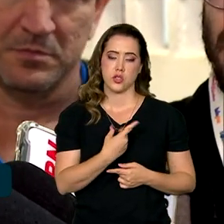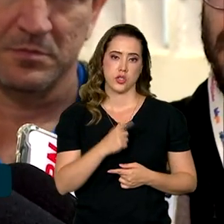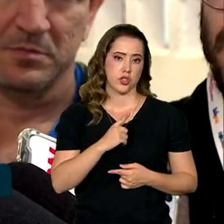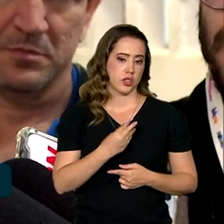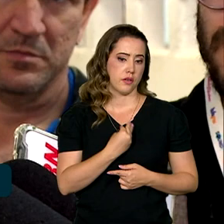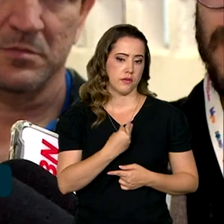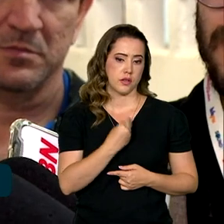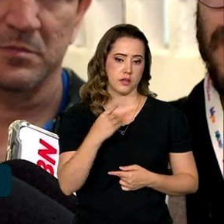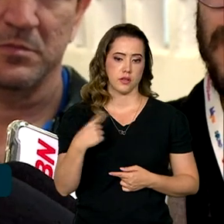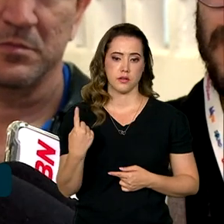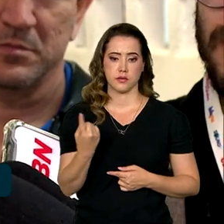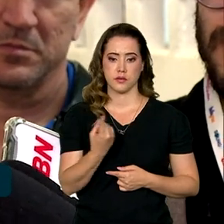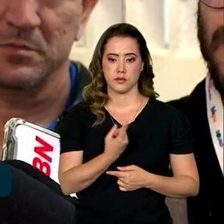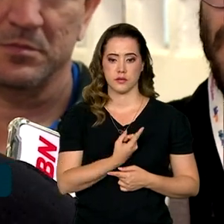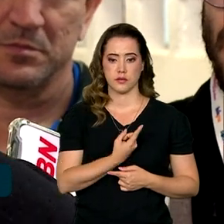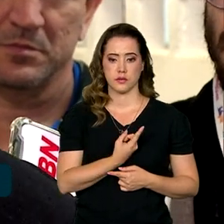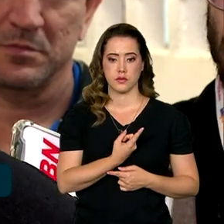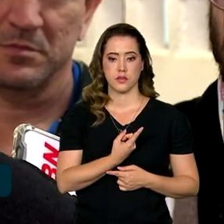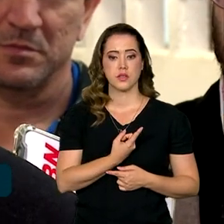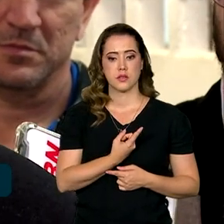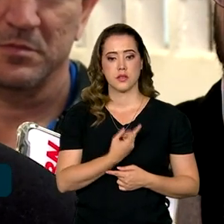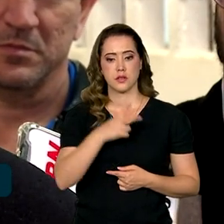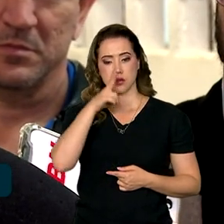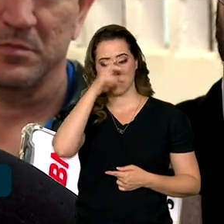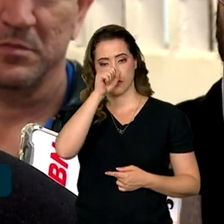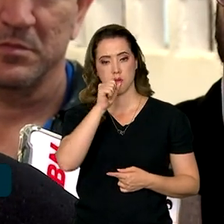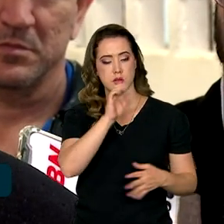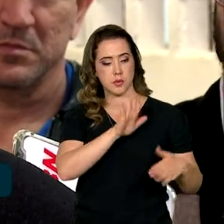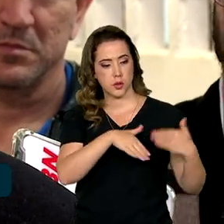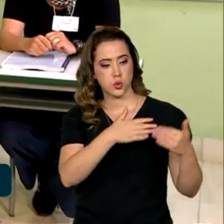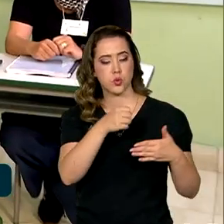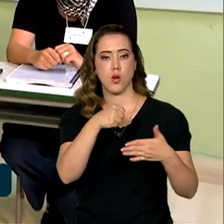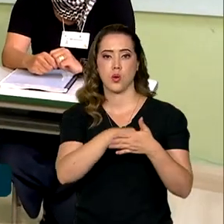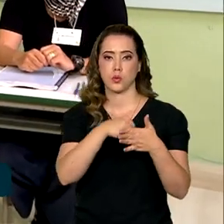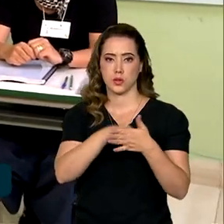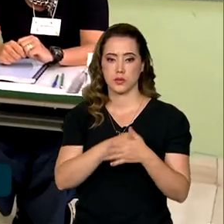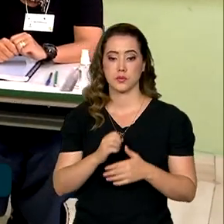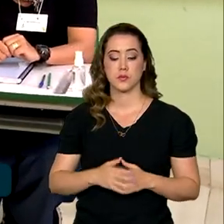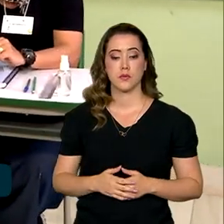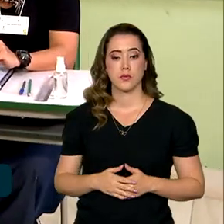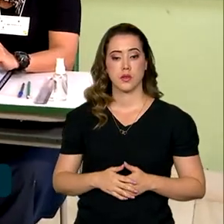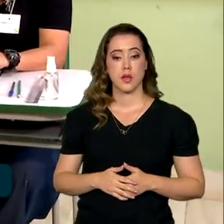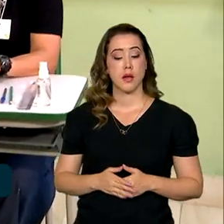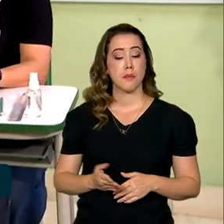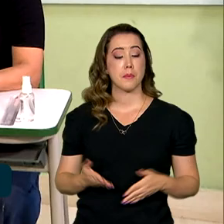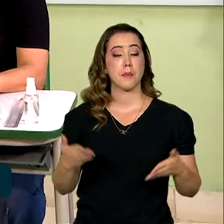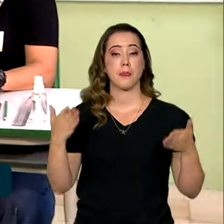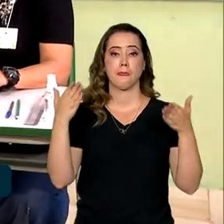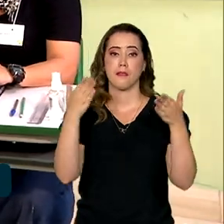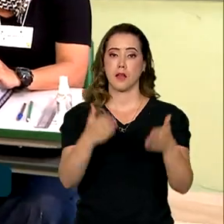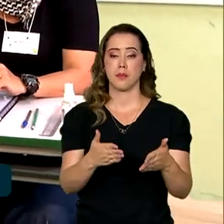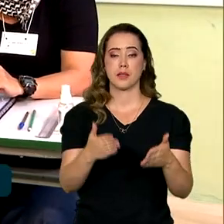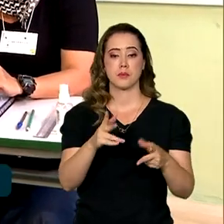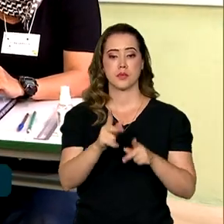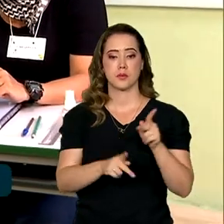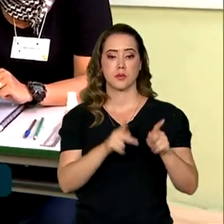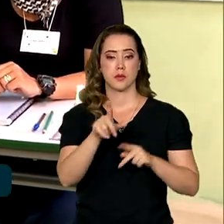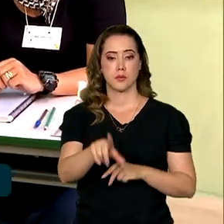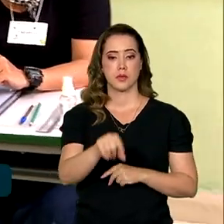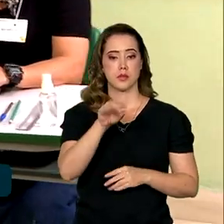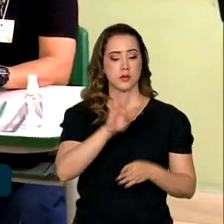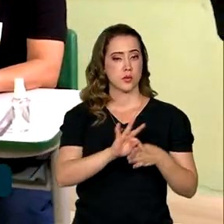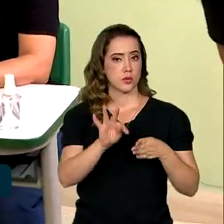e a nossa força para continuar lutando. A participação popular na escolha dos